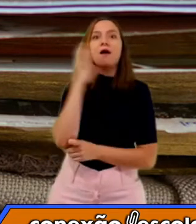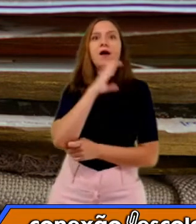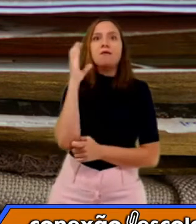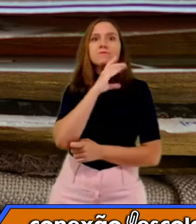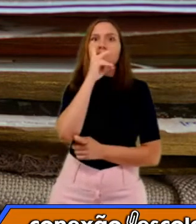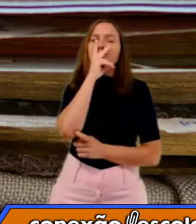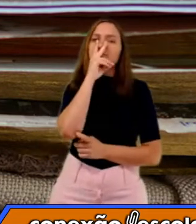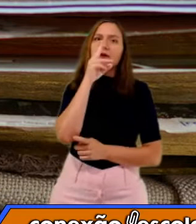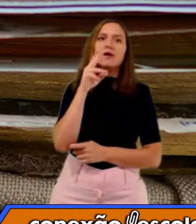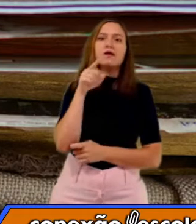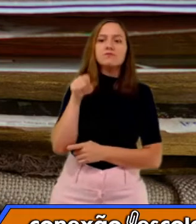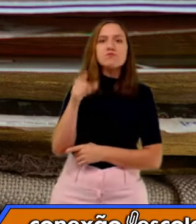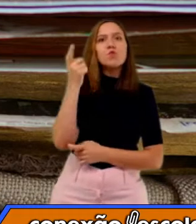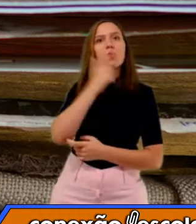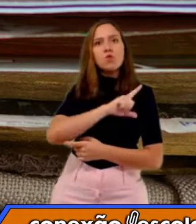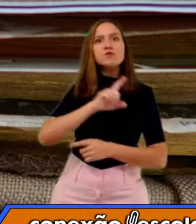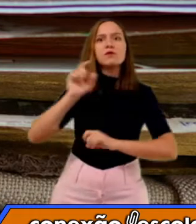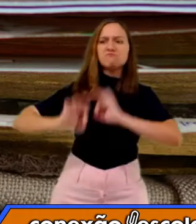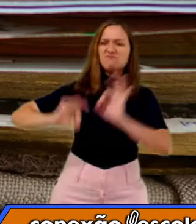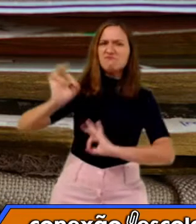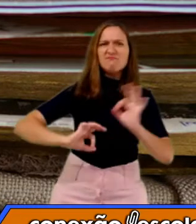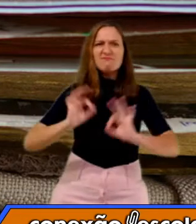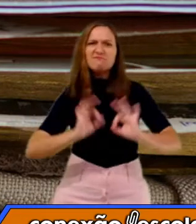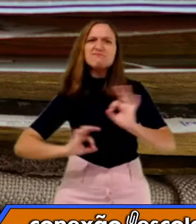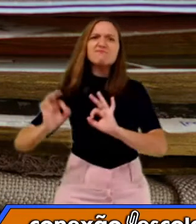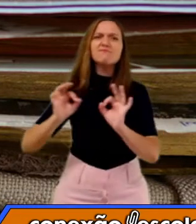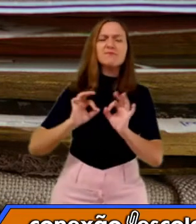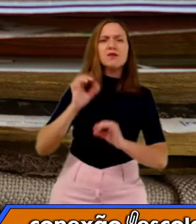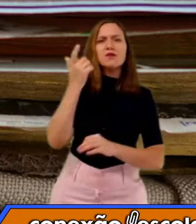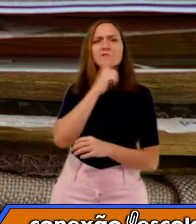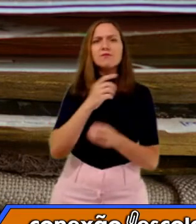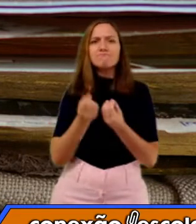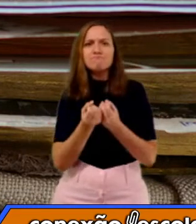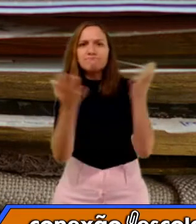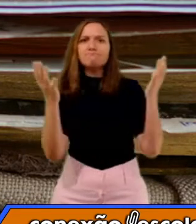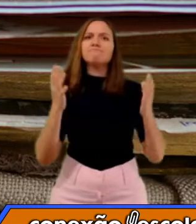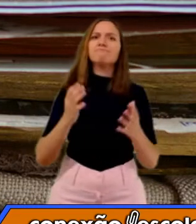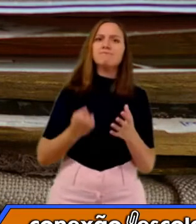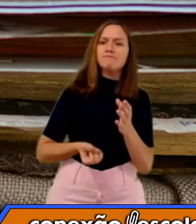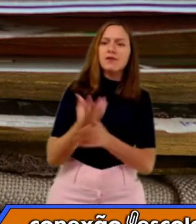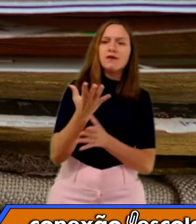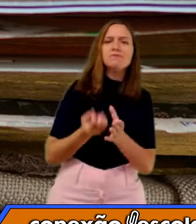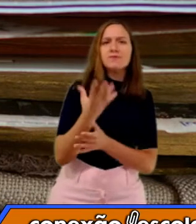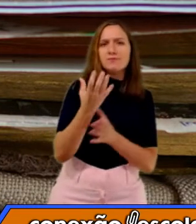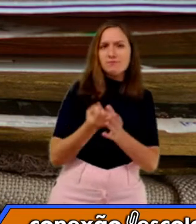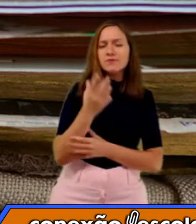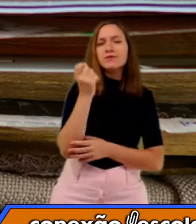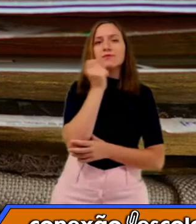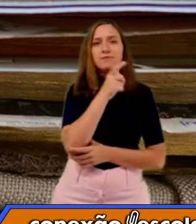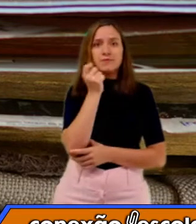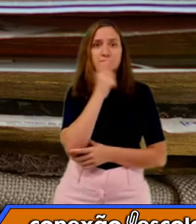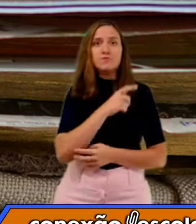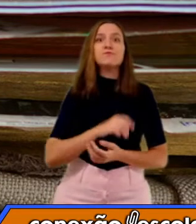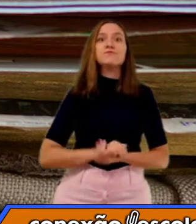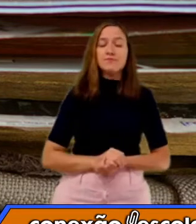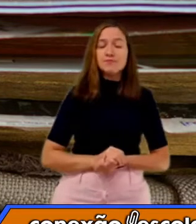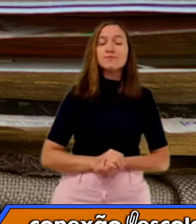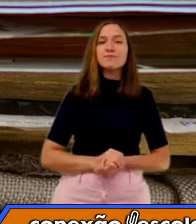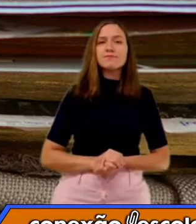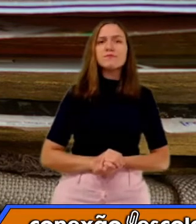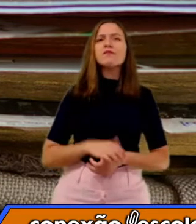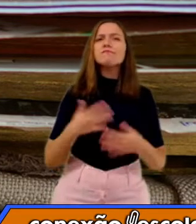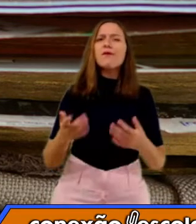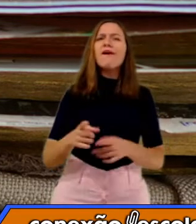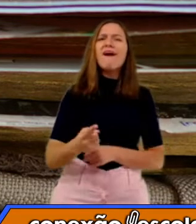todo o processo na produção de medicamentos. Quando a gente fala lá daquela produção, quando